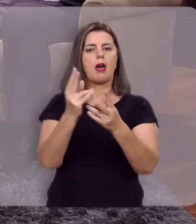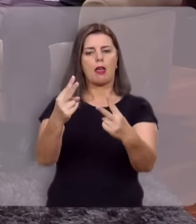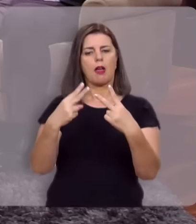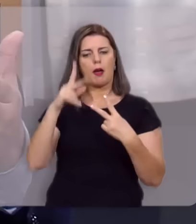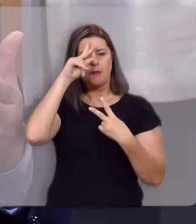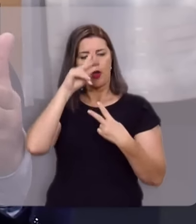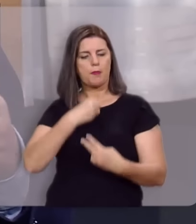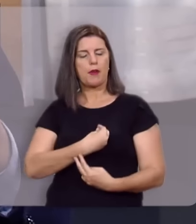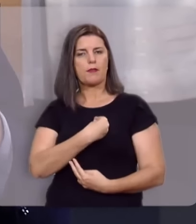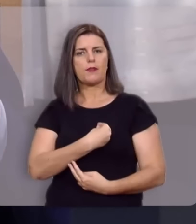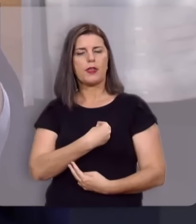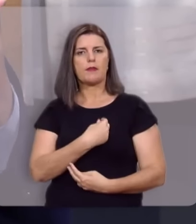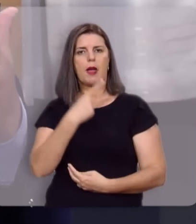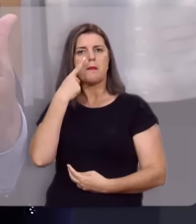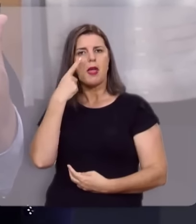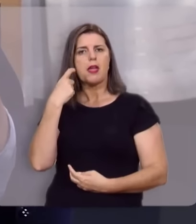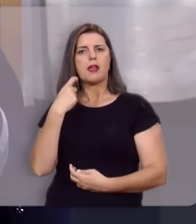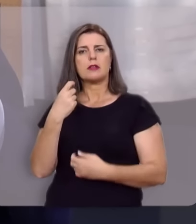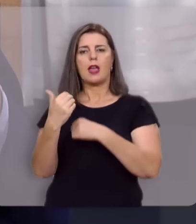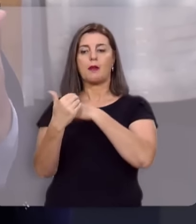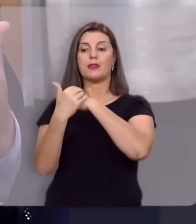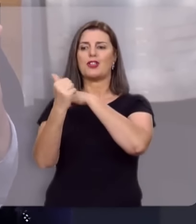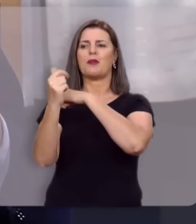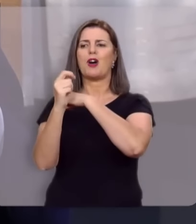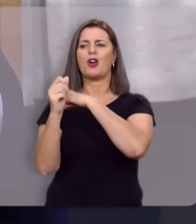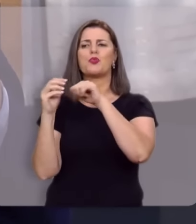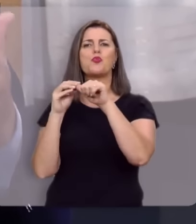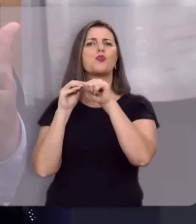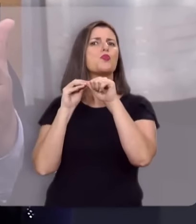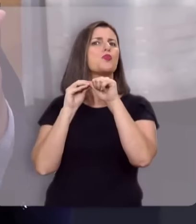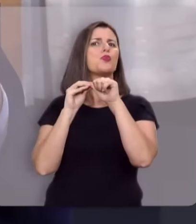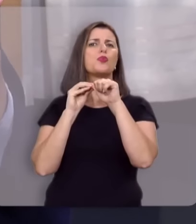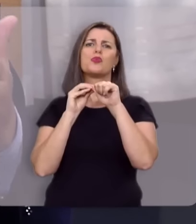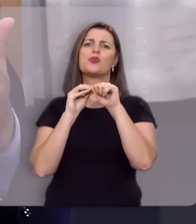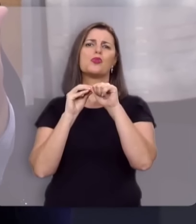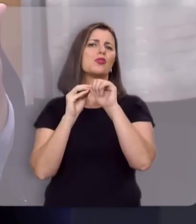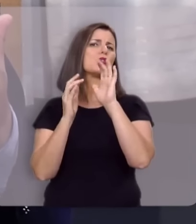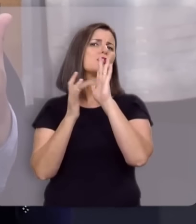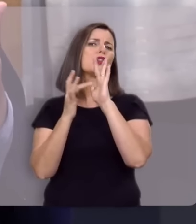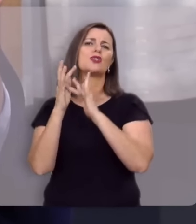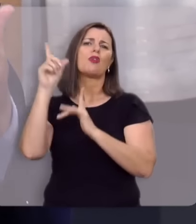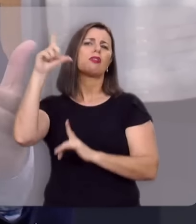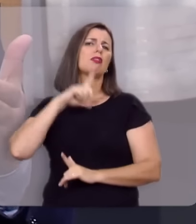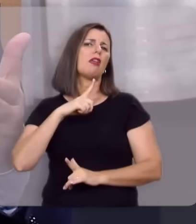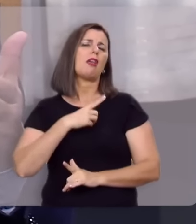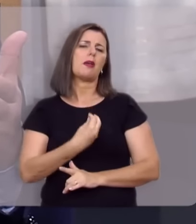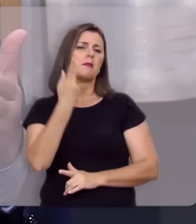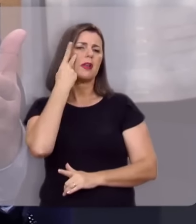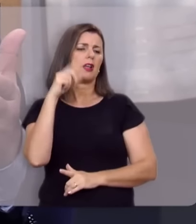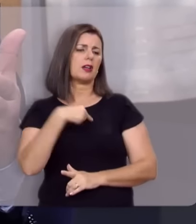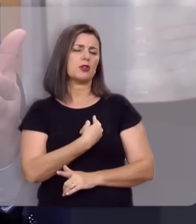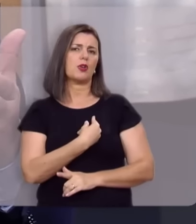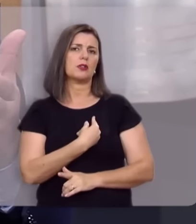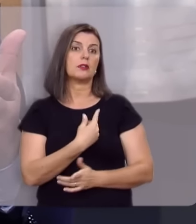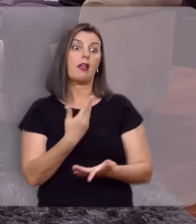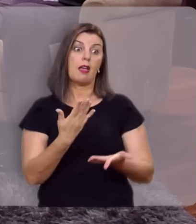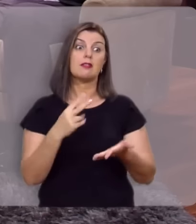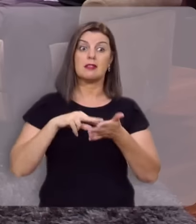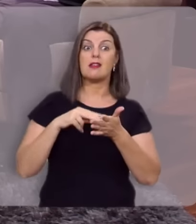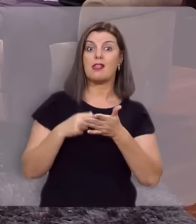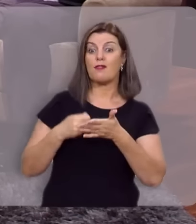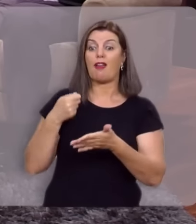vida e percebem o chamado único e exclusivo que Deus tem para elas. Seria isso